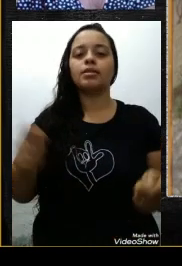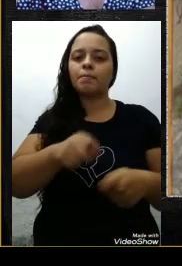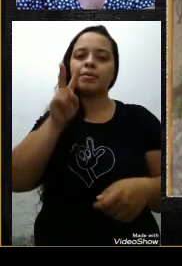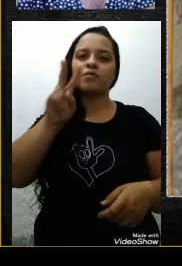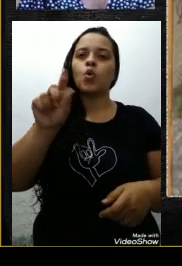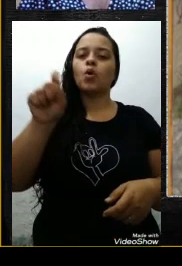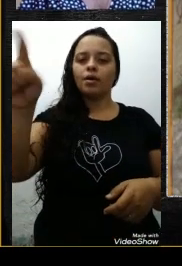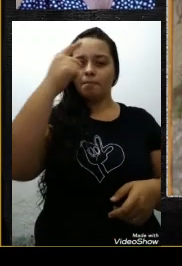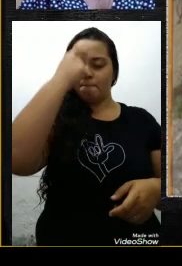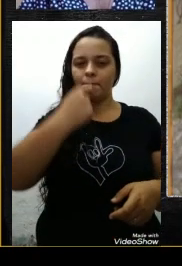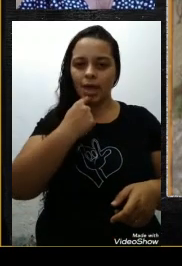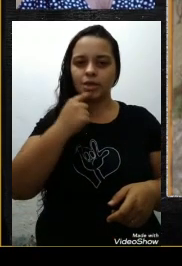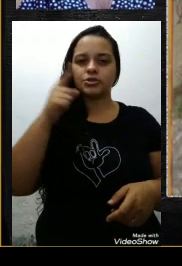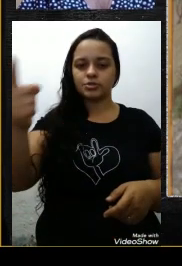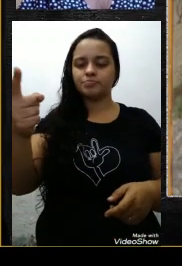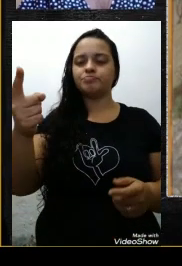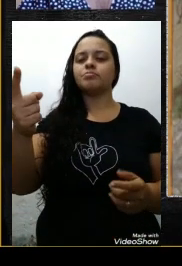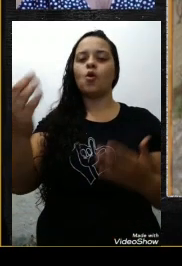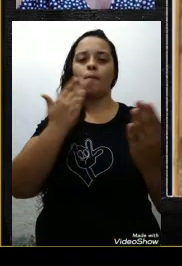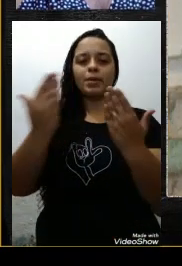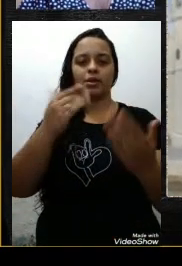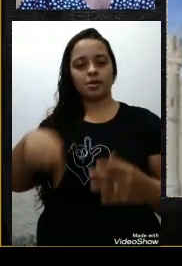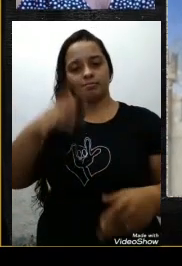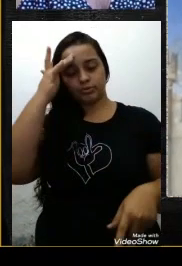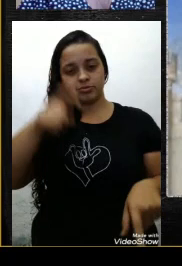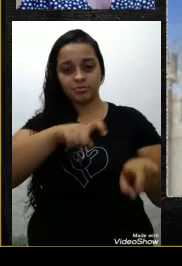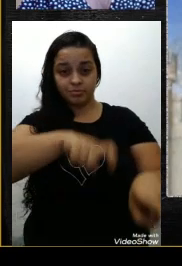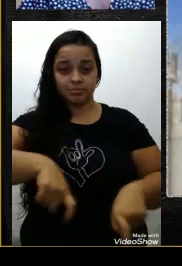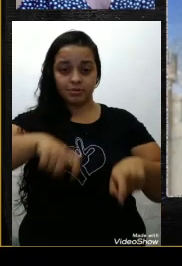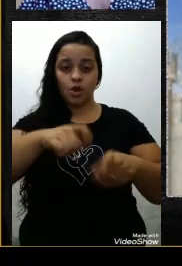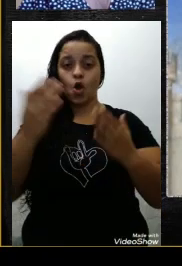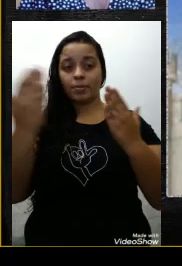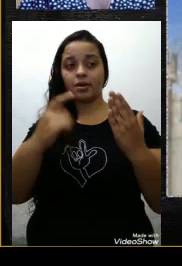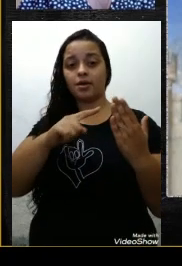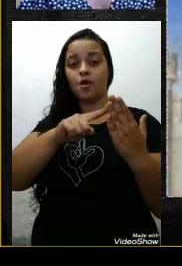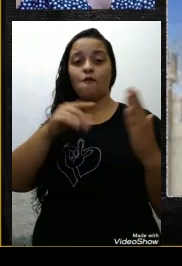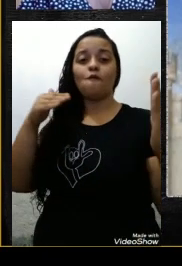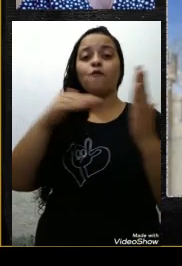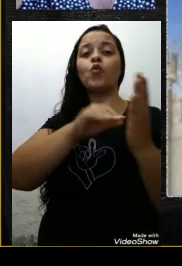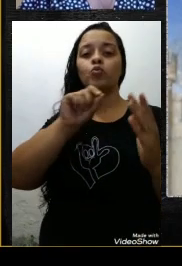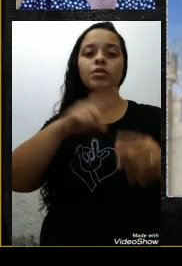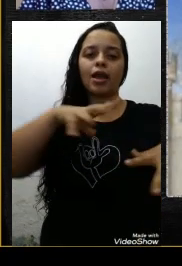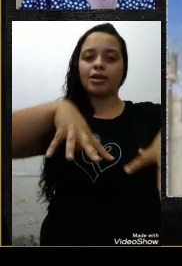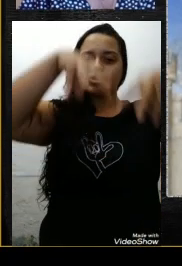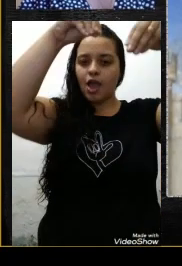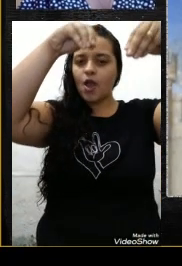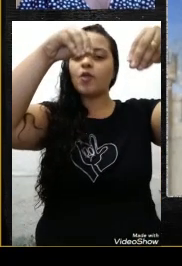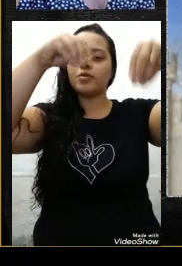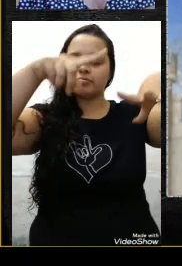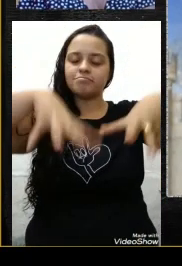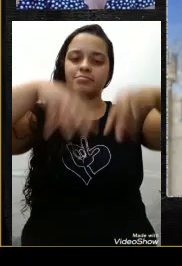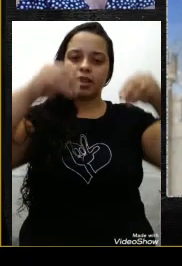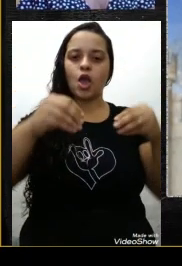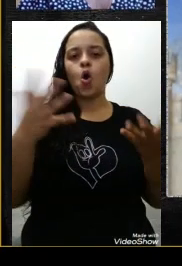gente vai discutir um pouquinho mais à frente, e aqui contrastando o castelo, né, que hoje é o Museu do Louvre. Ele não